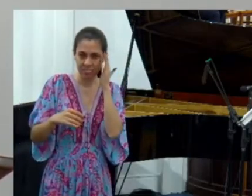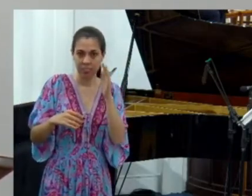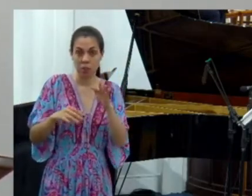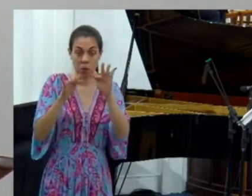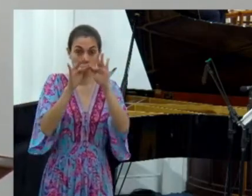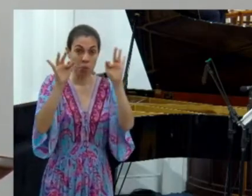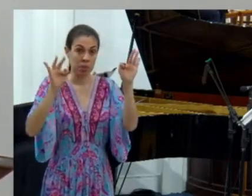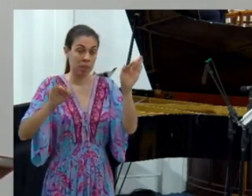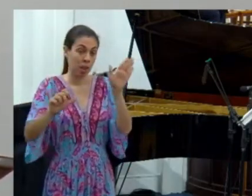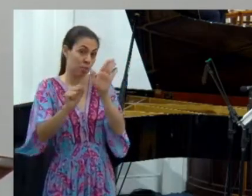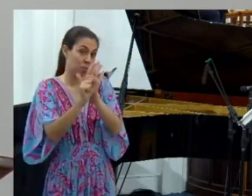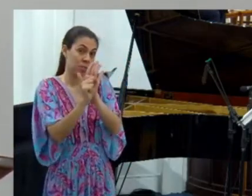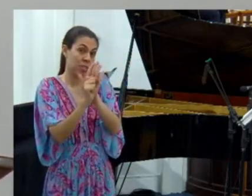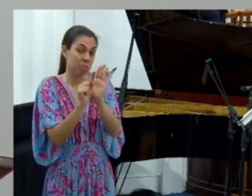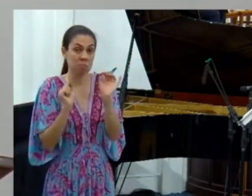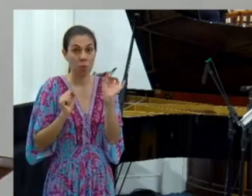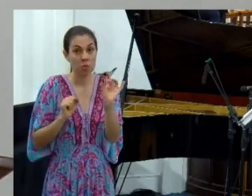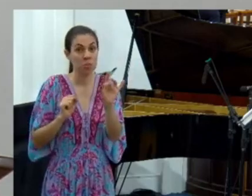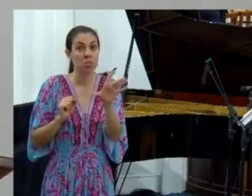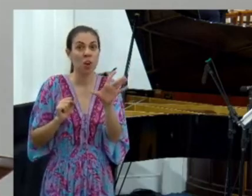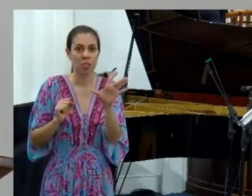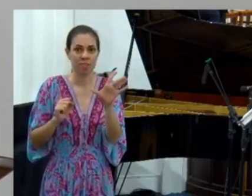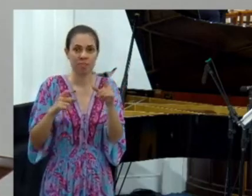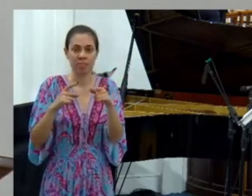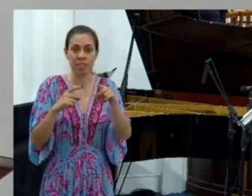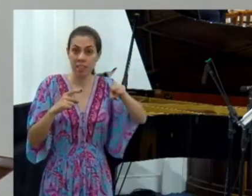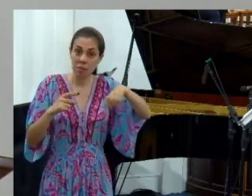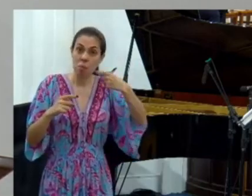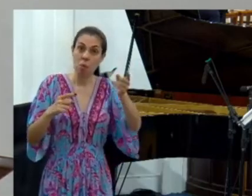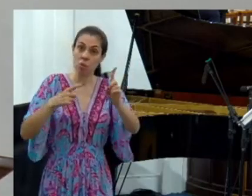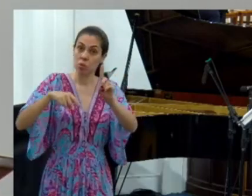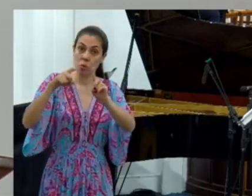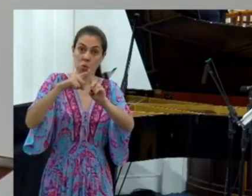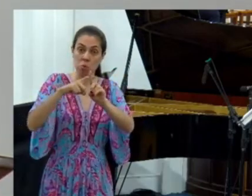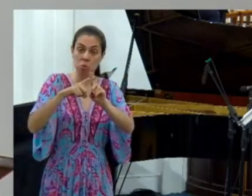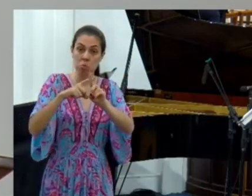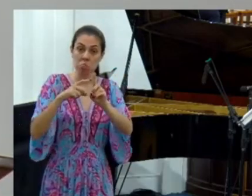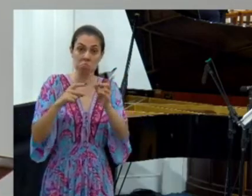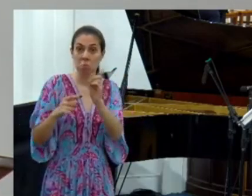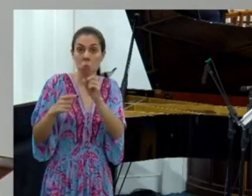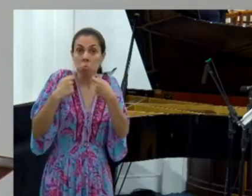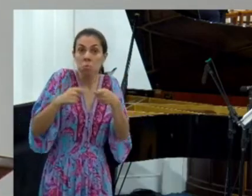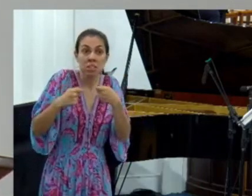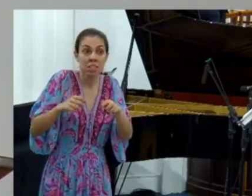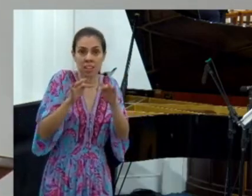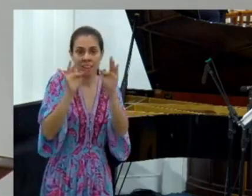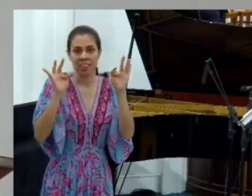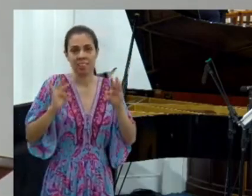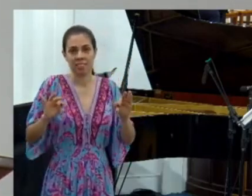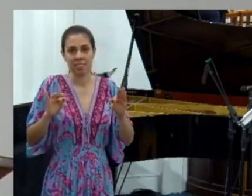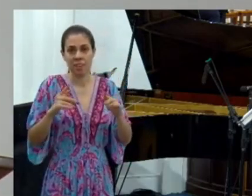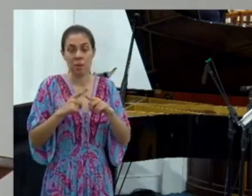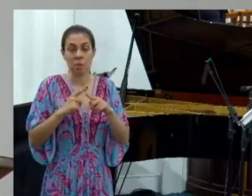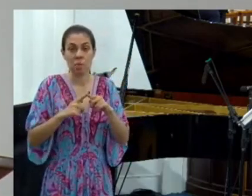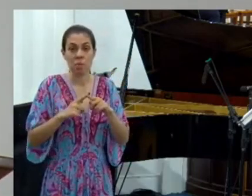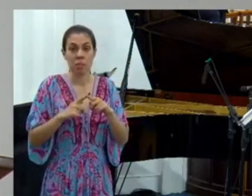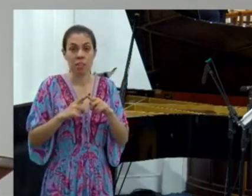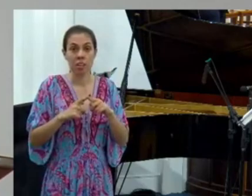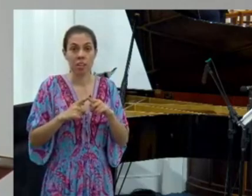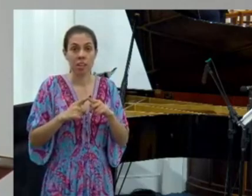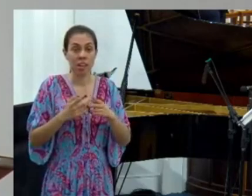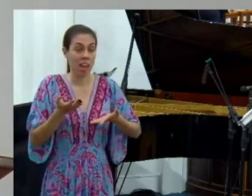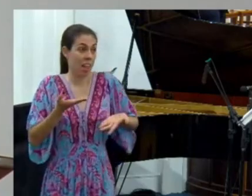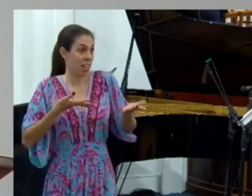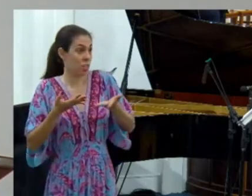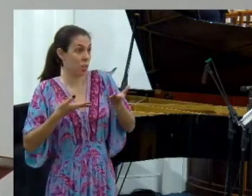templo perdeu todo o significado quando a cruz de Cristo foi revelada à humanidade. O que